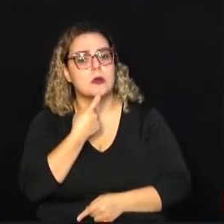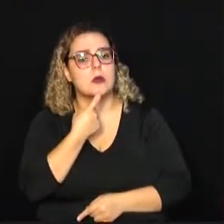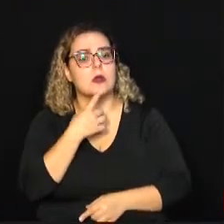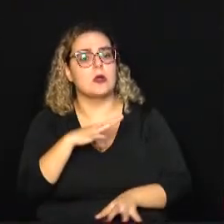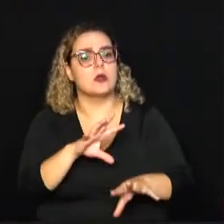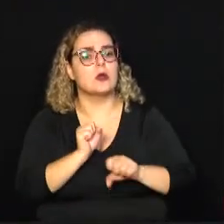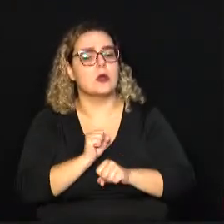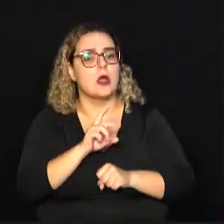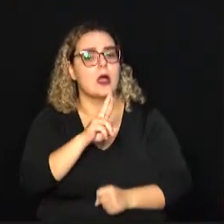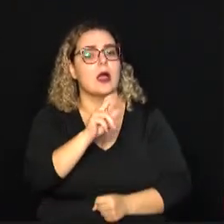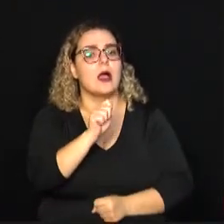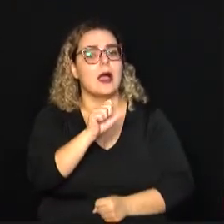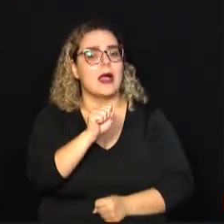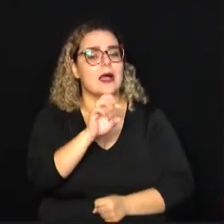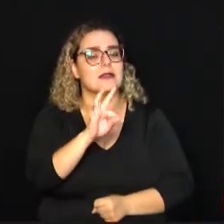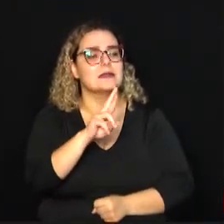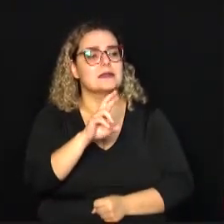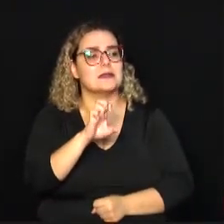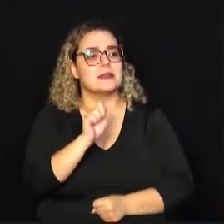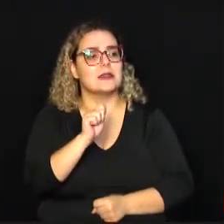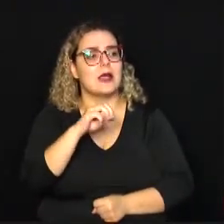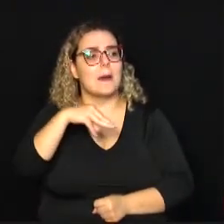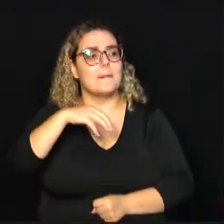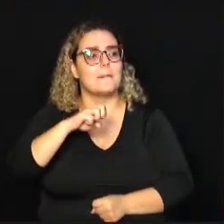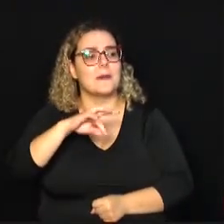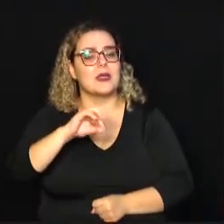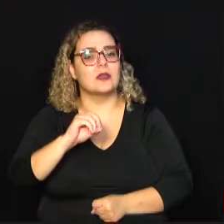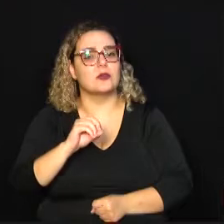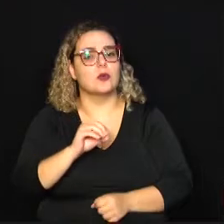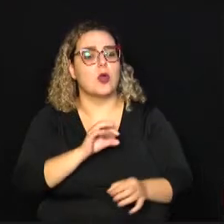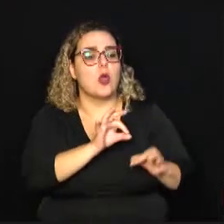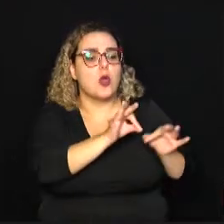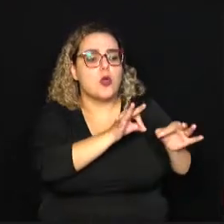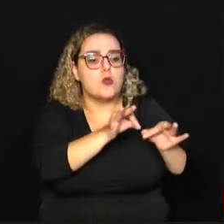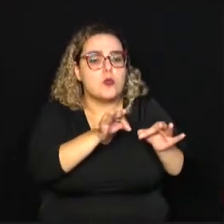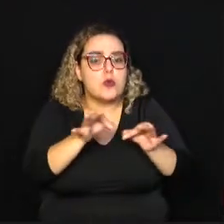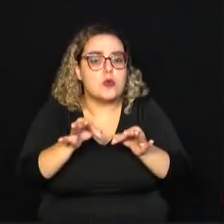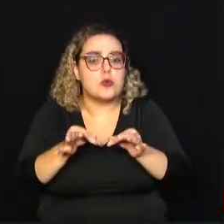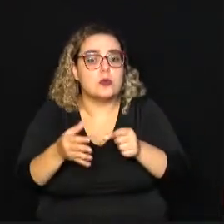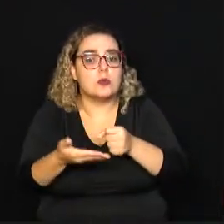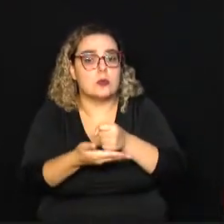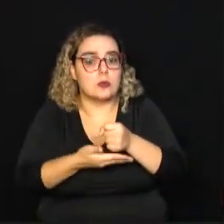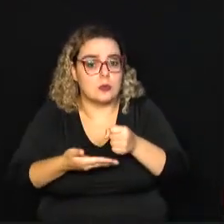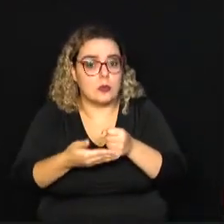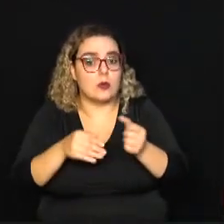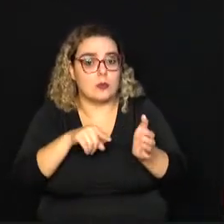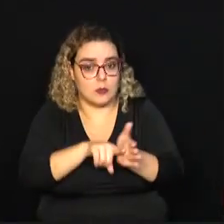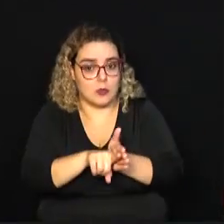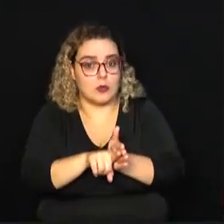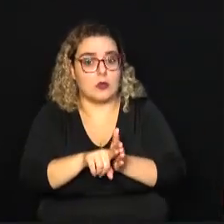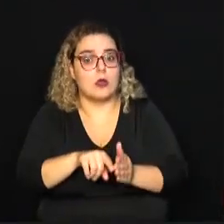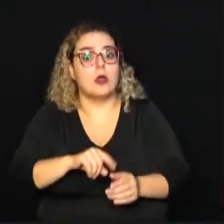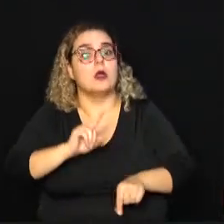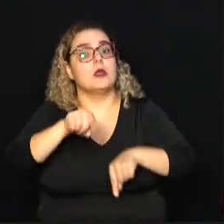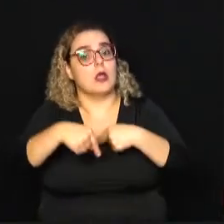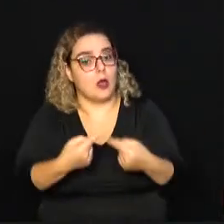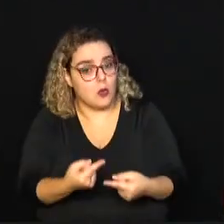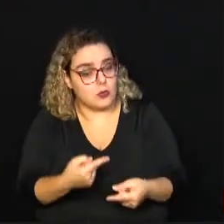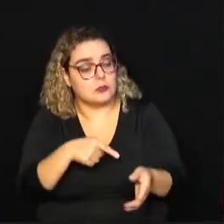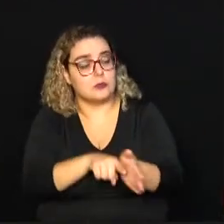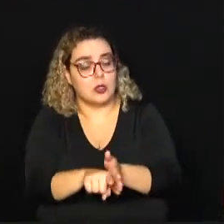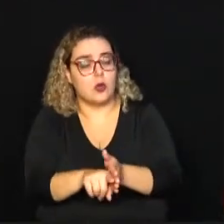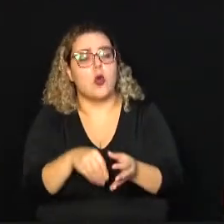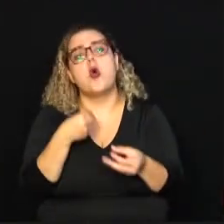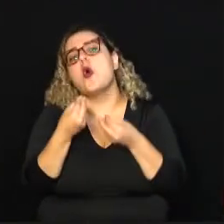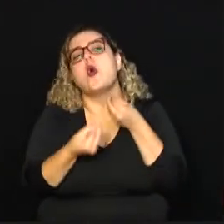e monitoramento dos contactantes através da atenção básica? Essa é uma pergunta, mas ela faz duas. Como